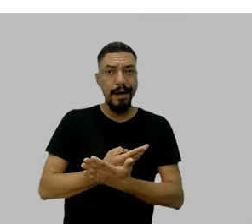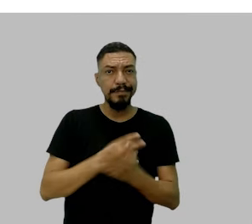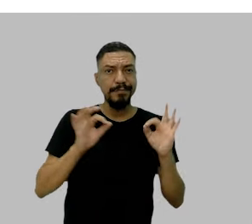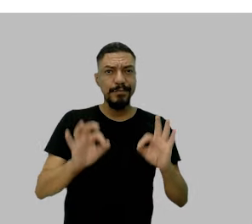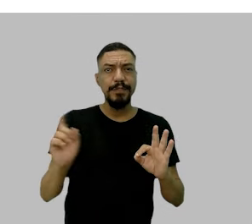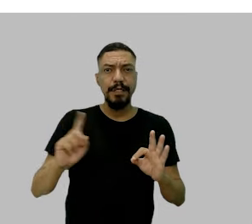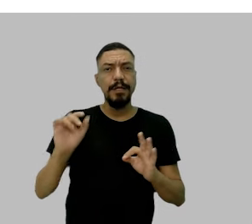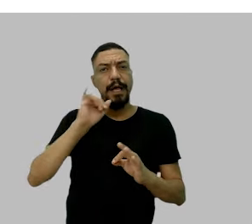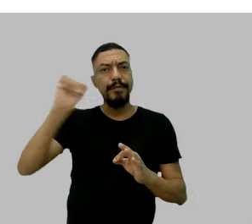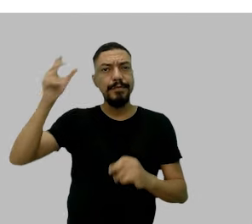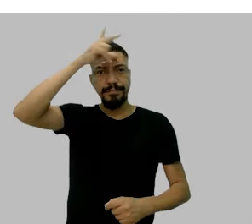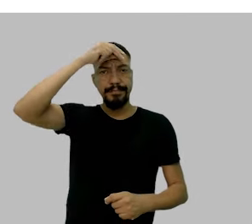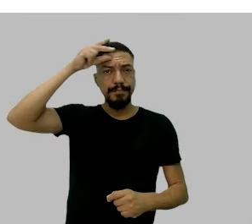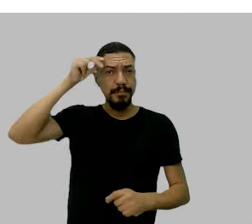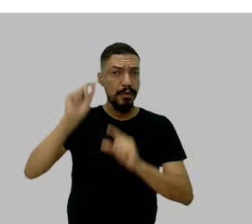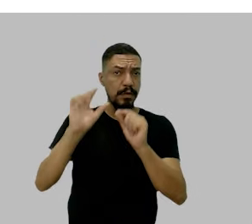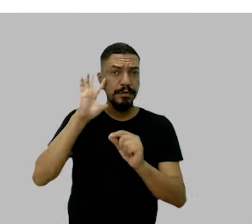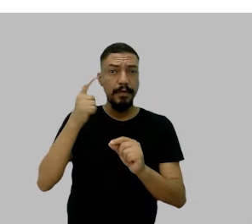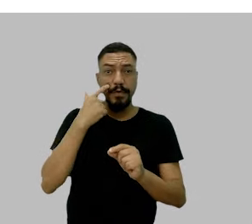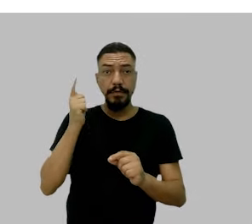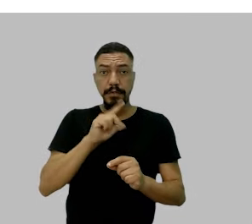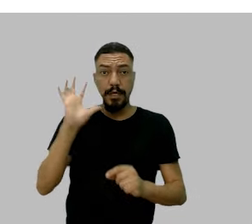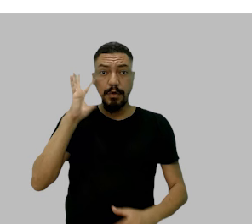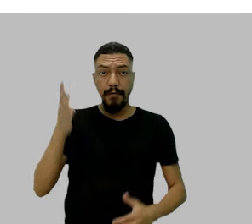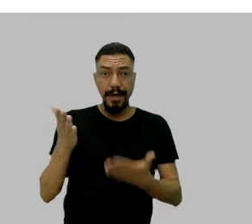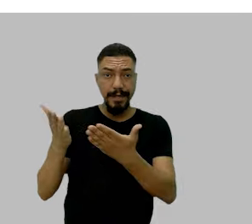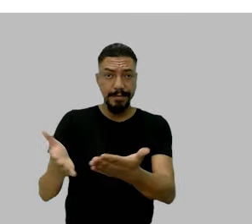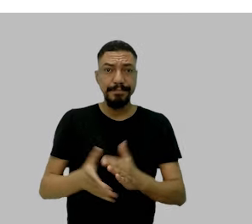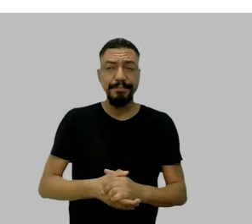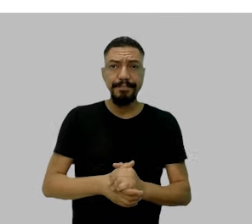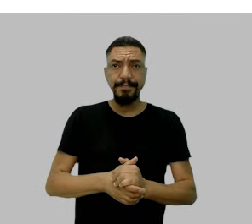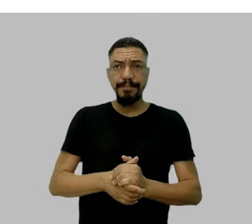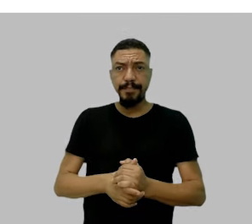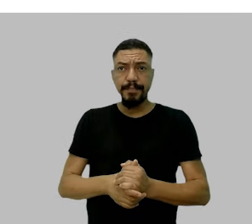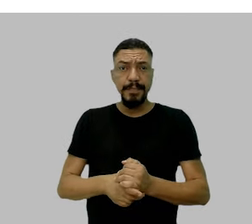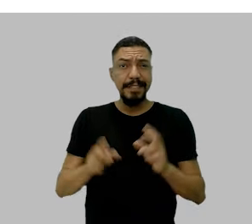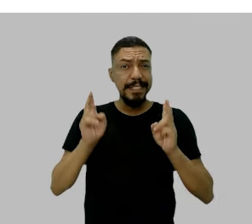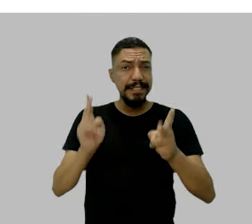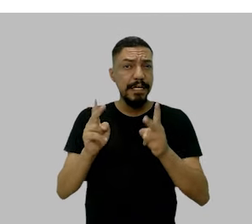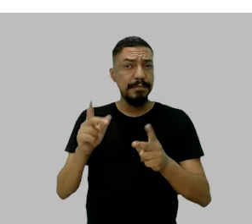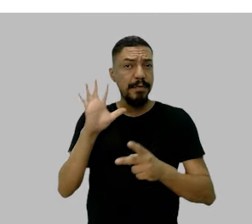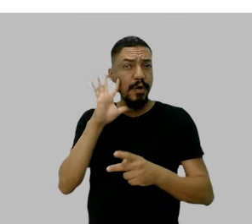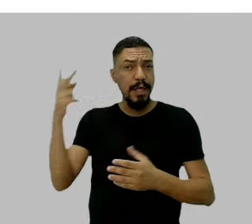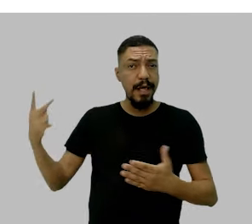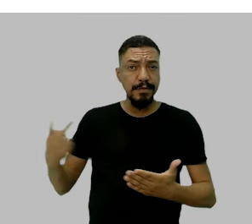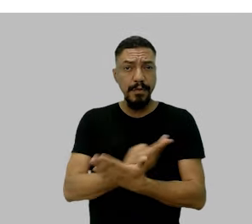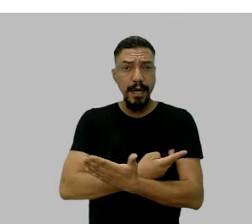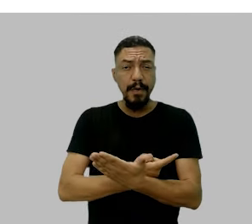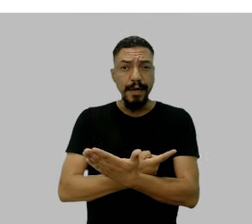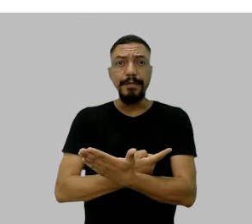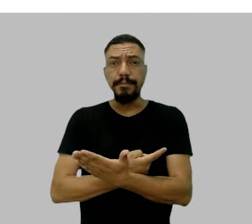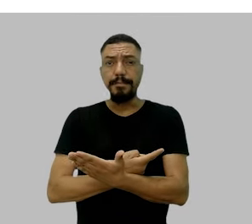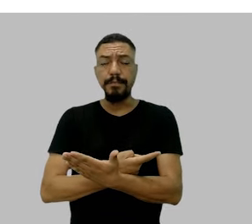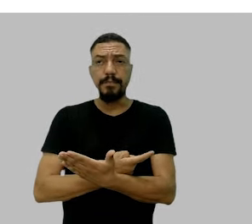comunica o que aconteceu para que você consiga resolver esse problema. Toda vez que a gente comete um erro, vou